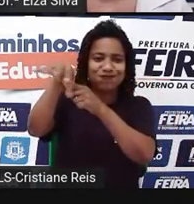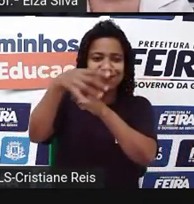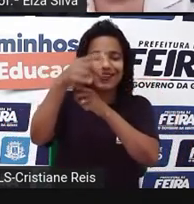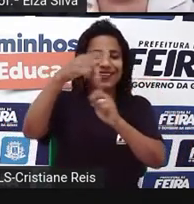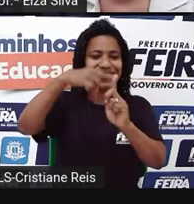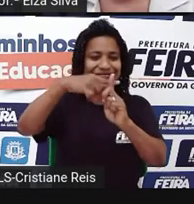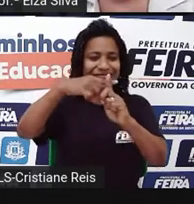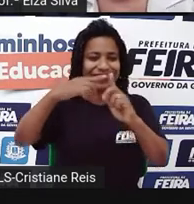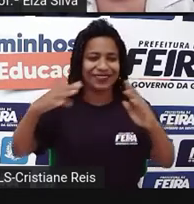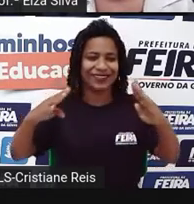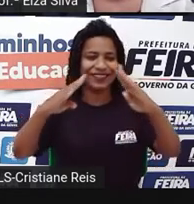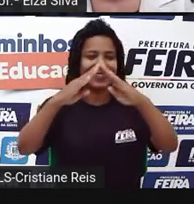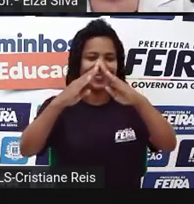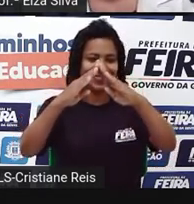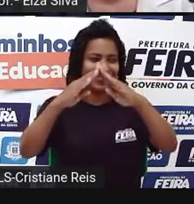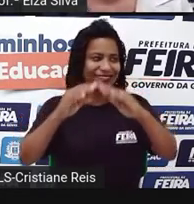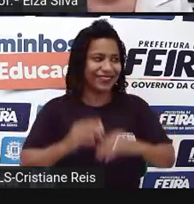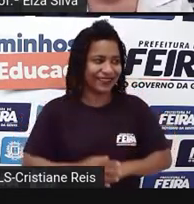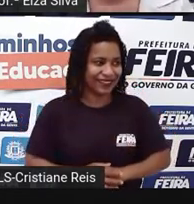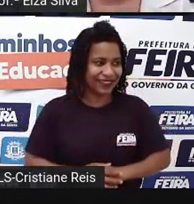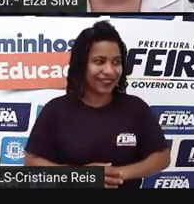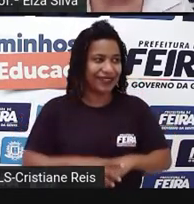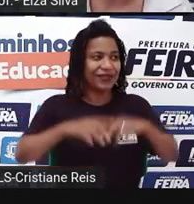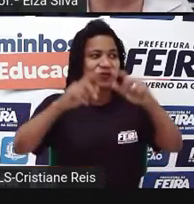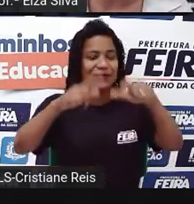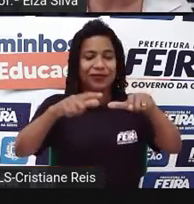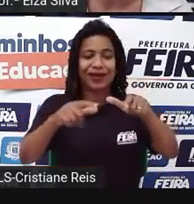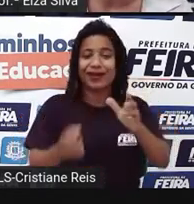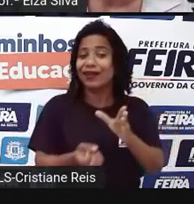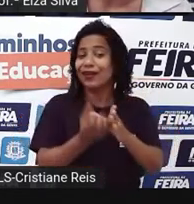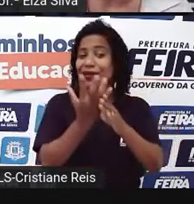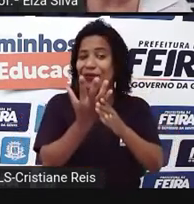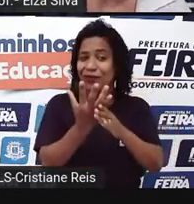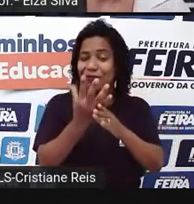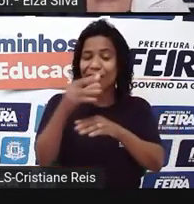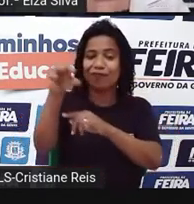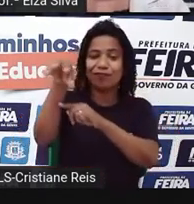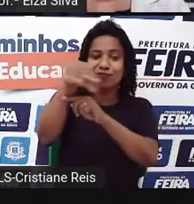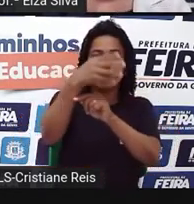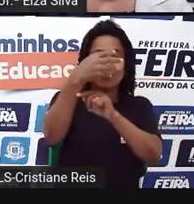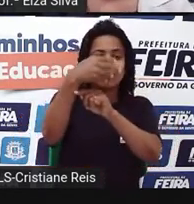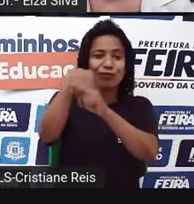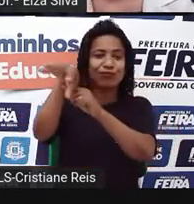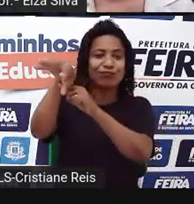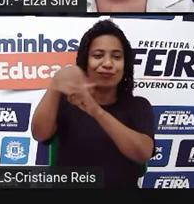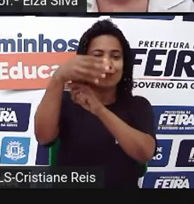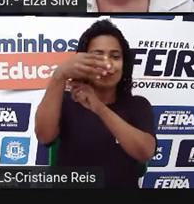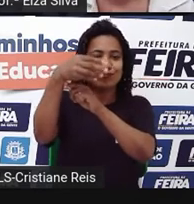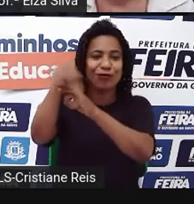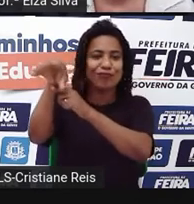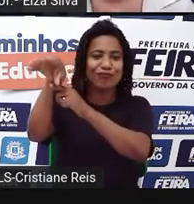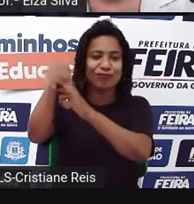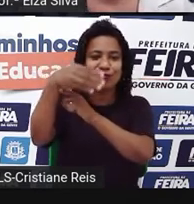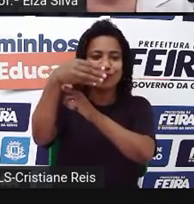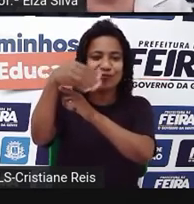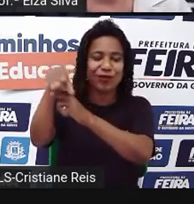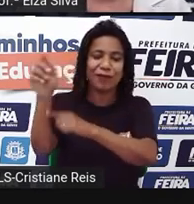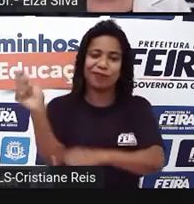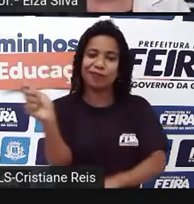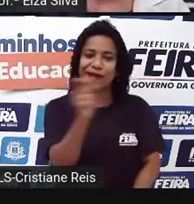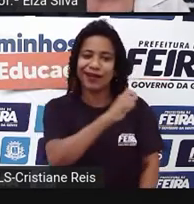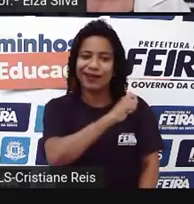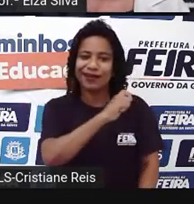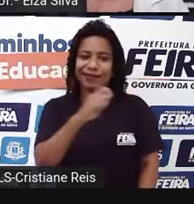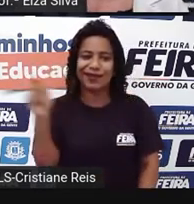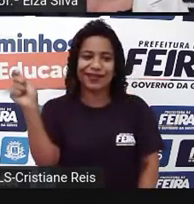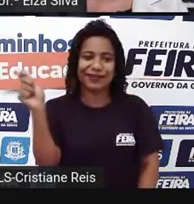É justamente, foi um lugar criado com esse objetivo, né? Seria a torre campanária